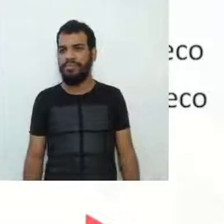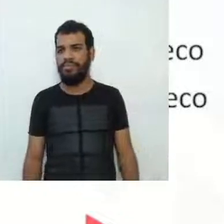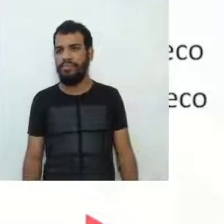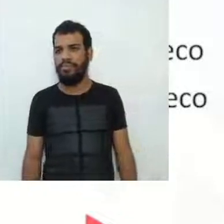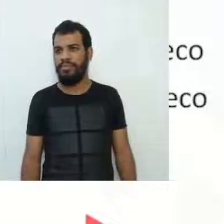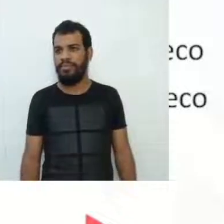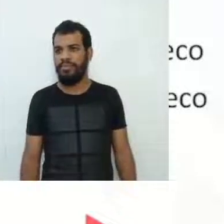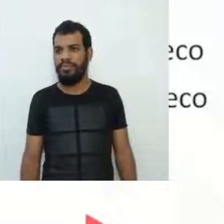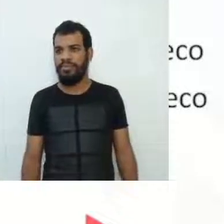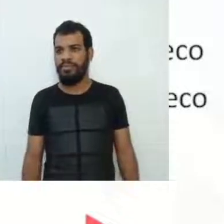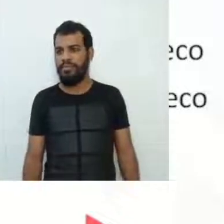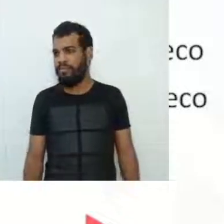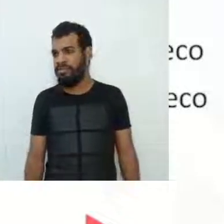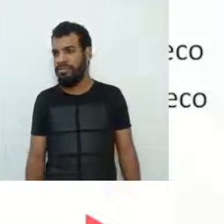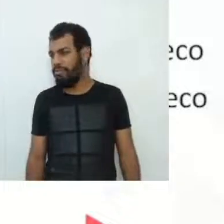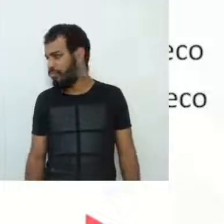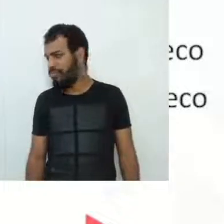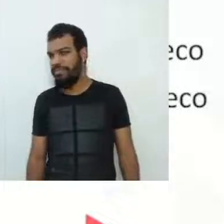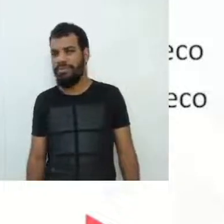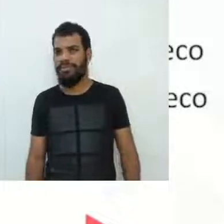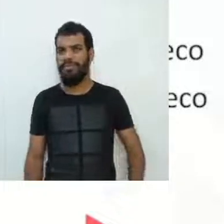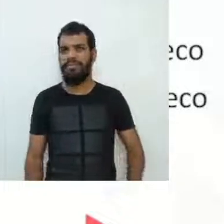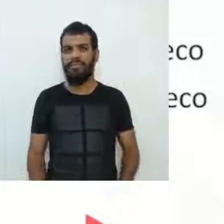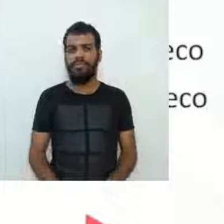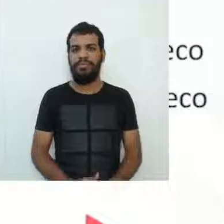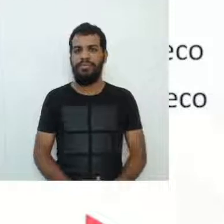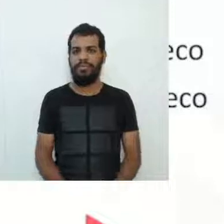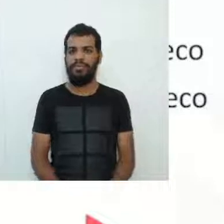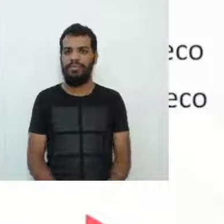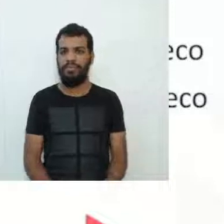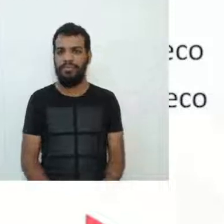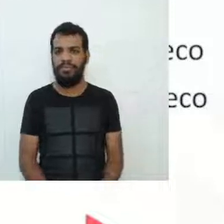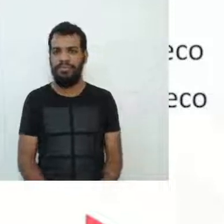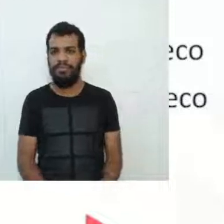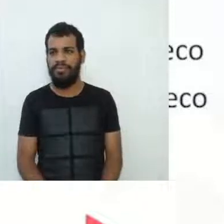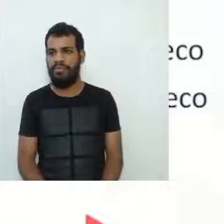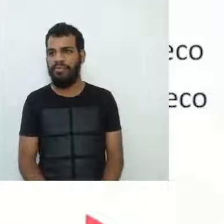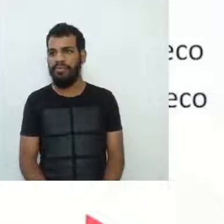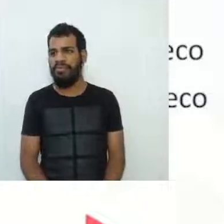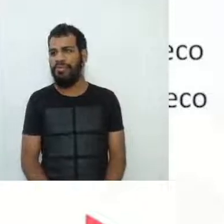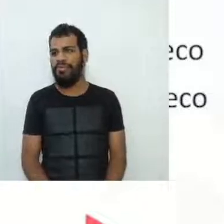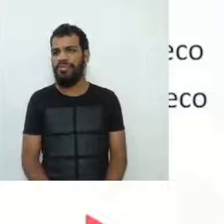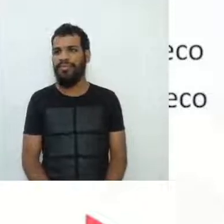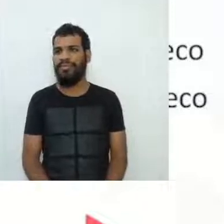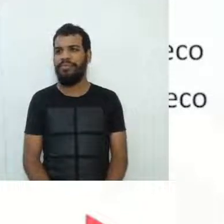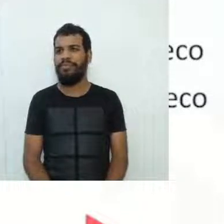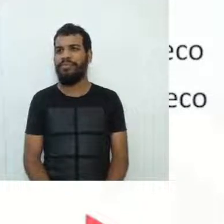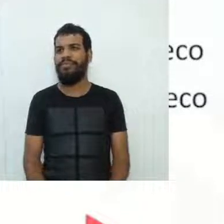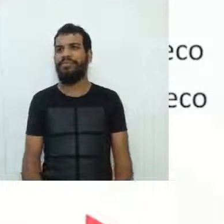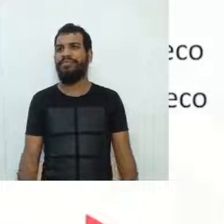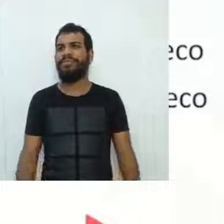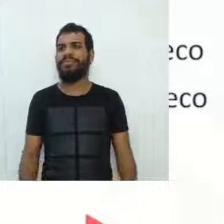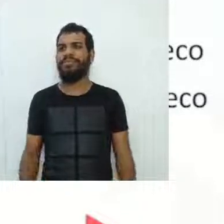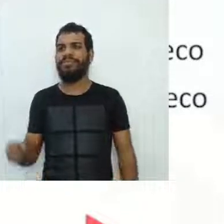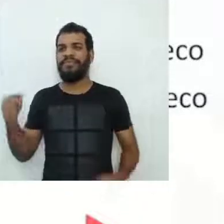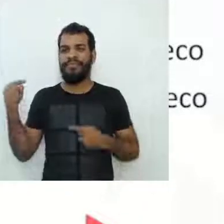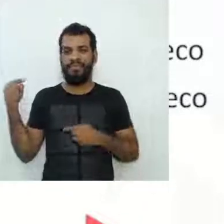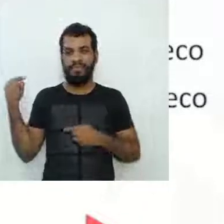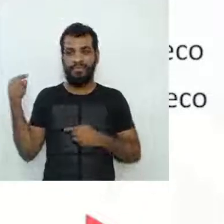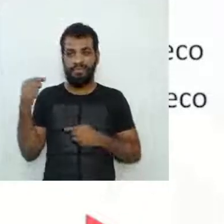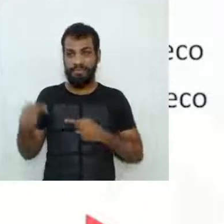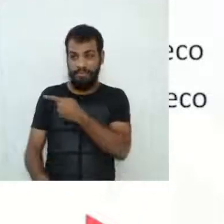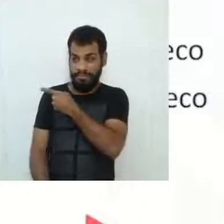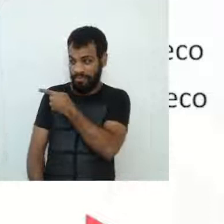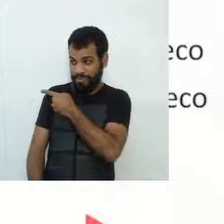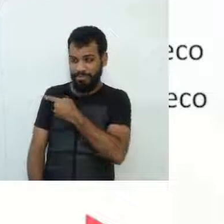Ultrassonografia, retira-se o hífen, dobra-se o S. Extra seco, a mesma coisa. Tira-se o hífen,